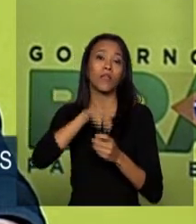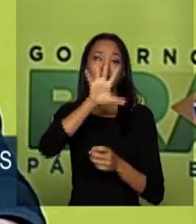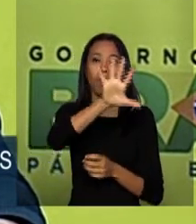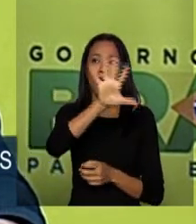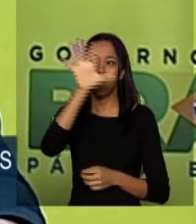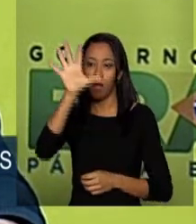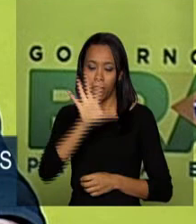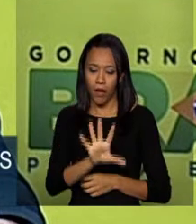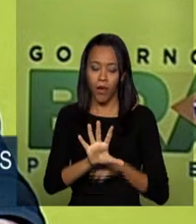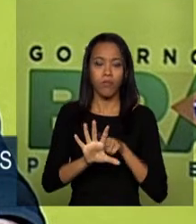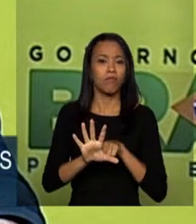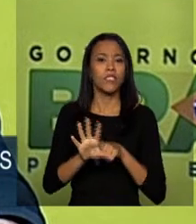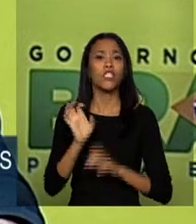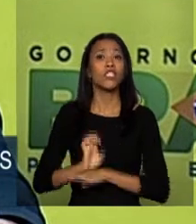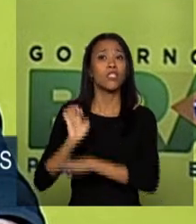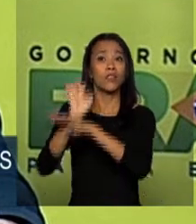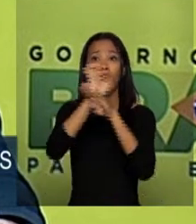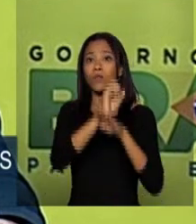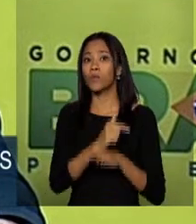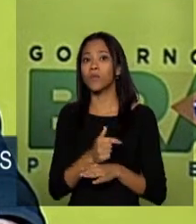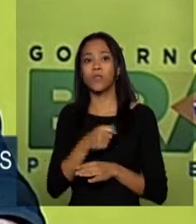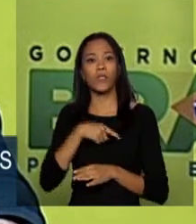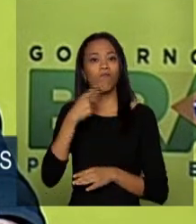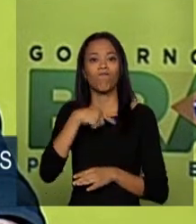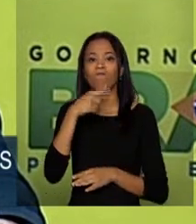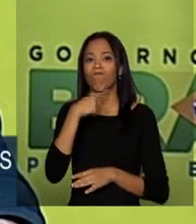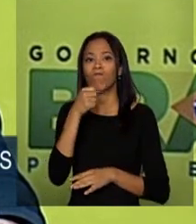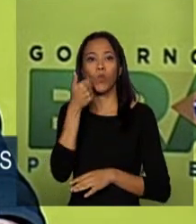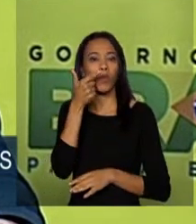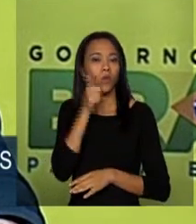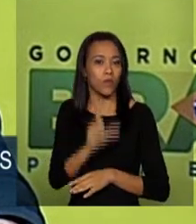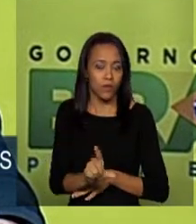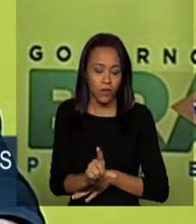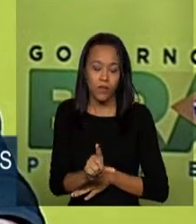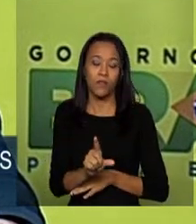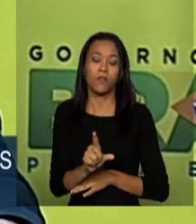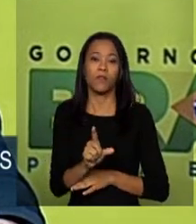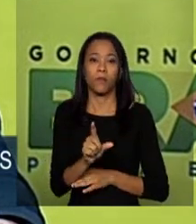aqueles estados que ainda não atingiam a relação